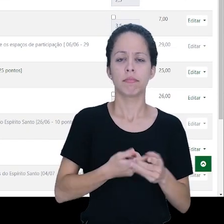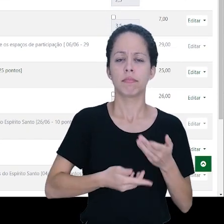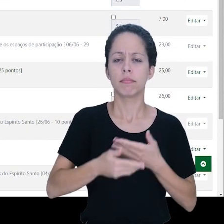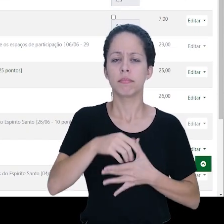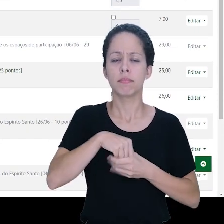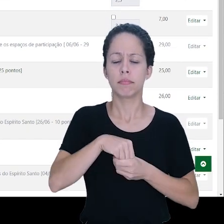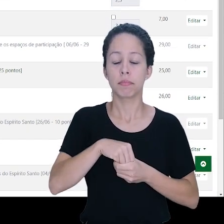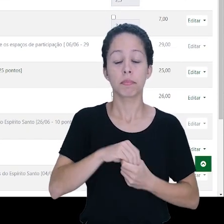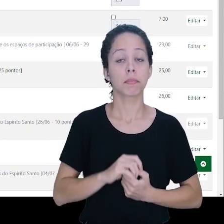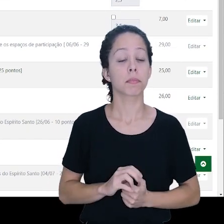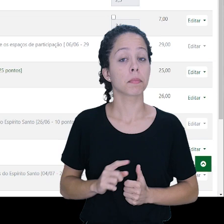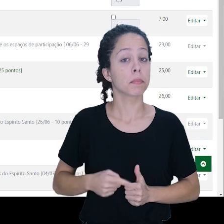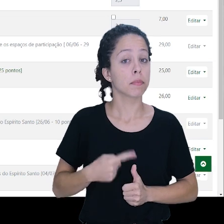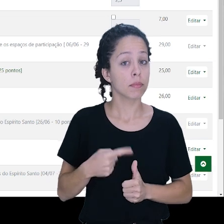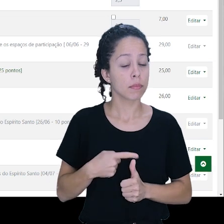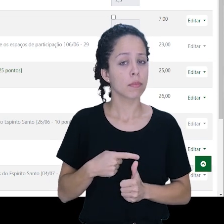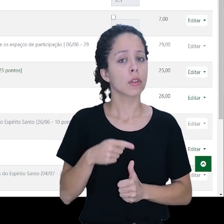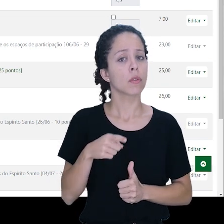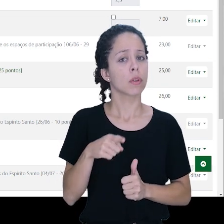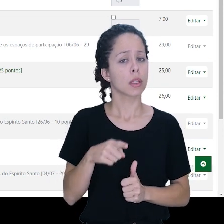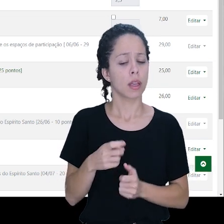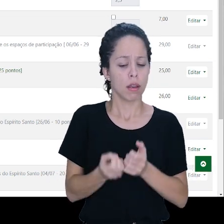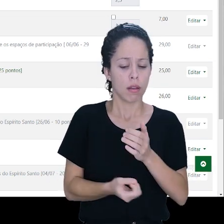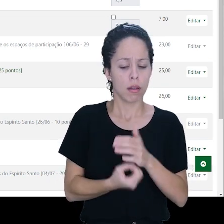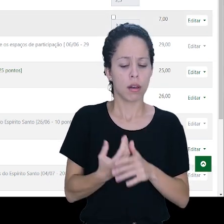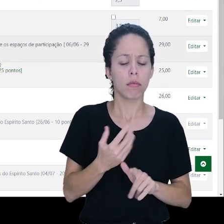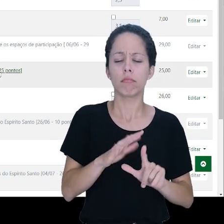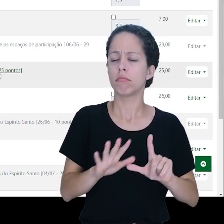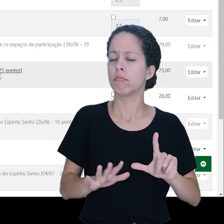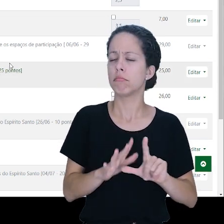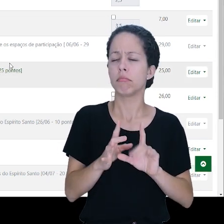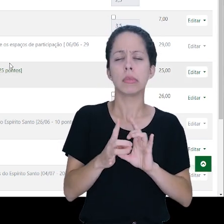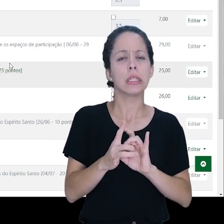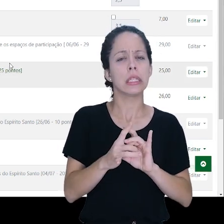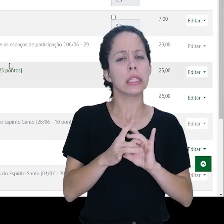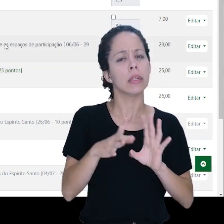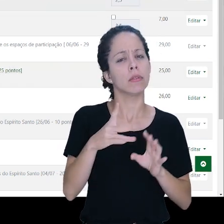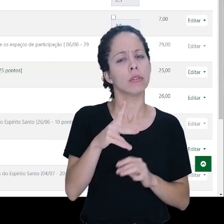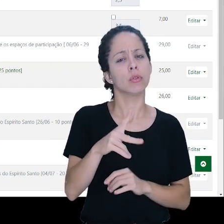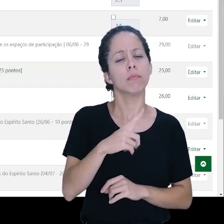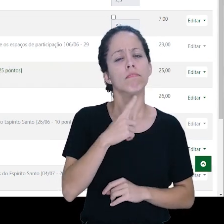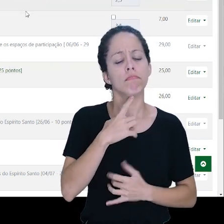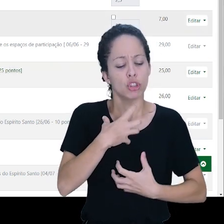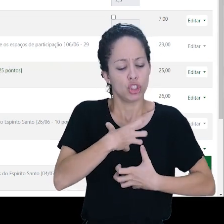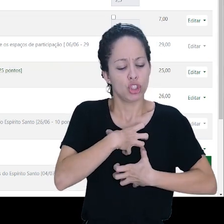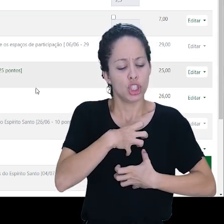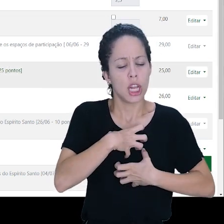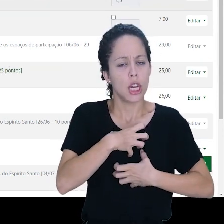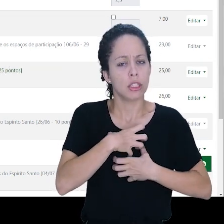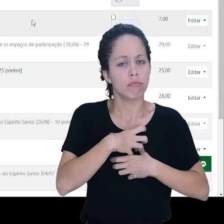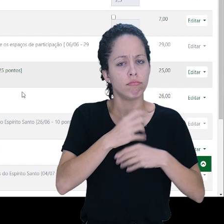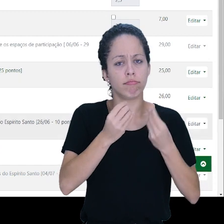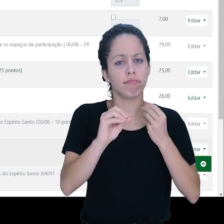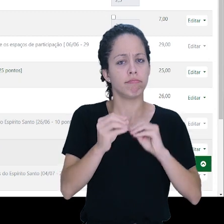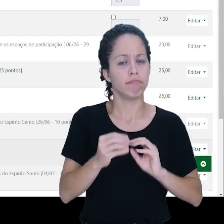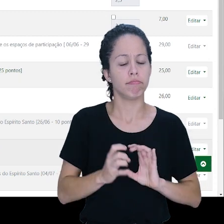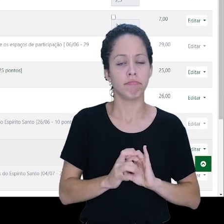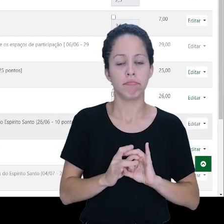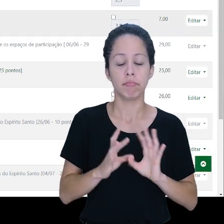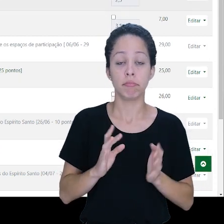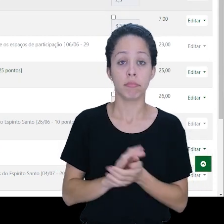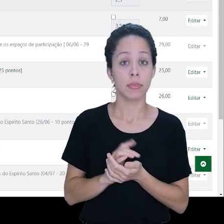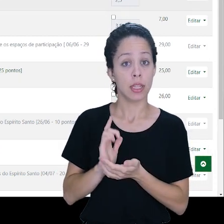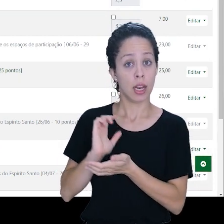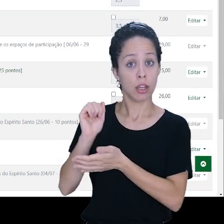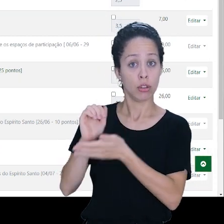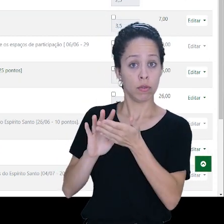coisa que você pode criar sua sala da forma como você bem entender tá bom então você veja que as atividades estão todas criadas aqui